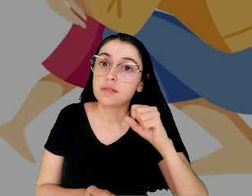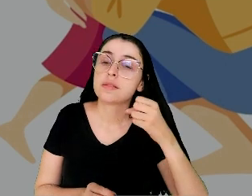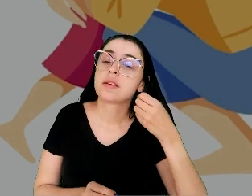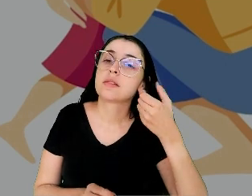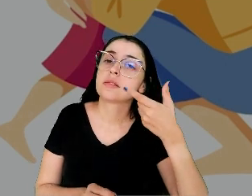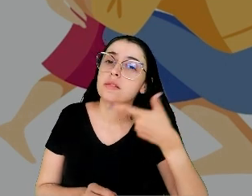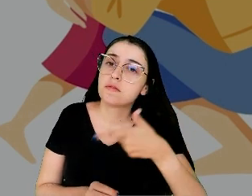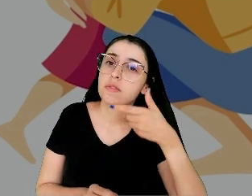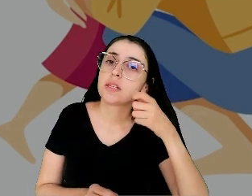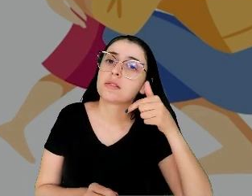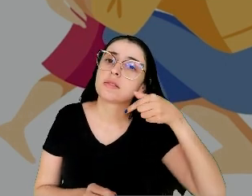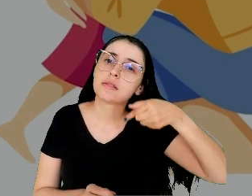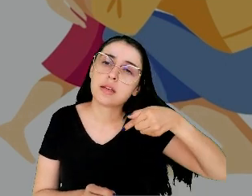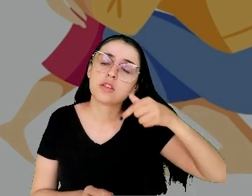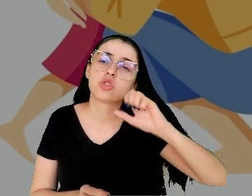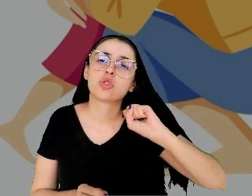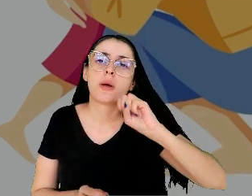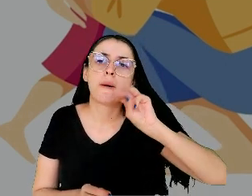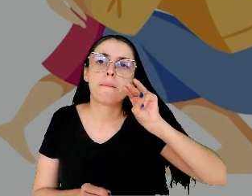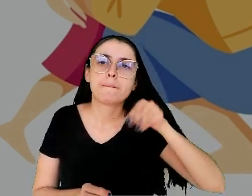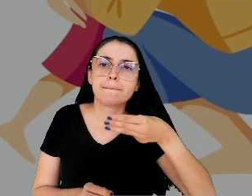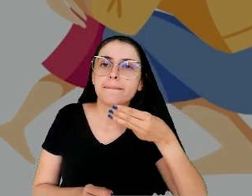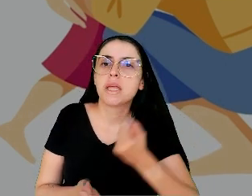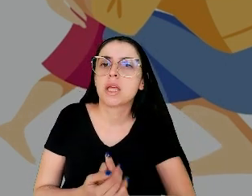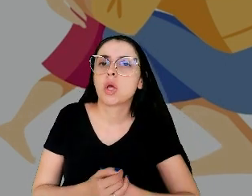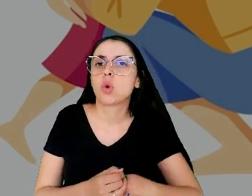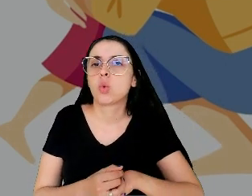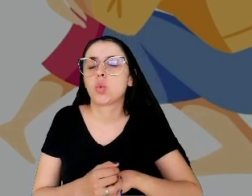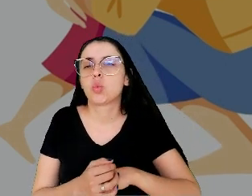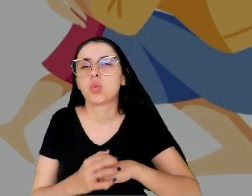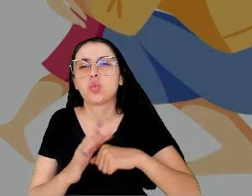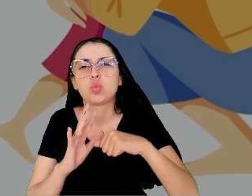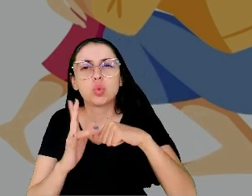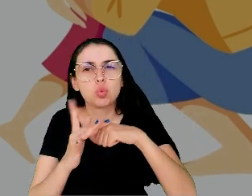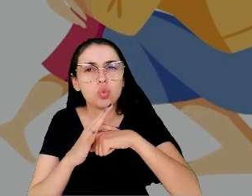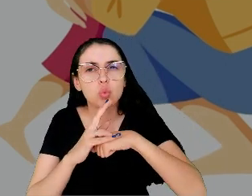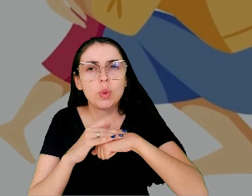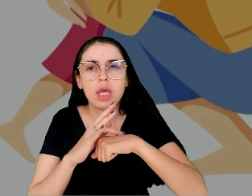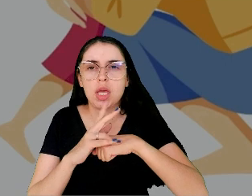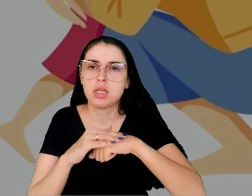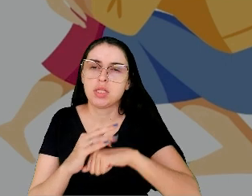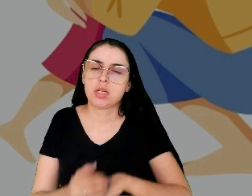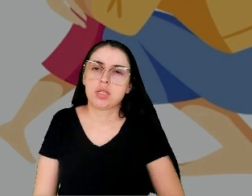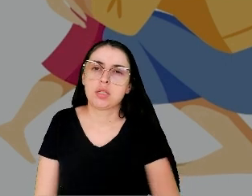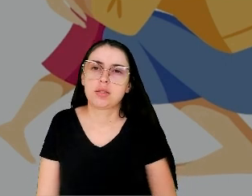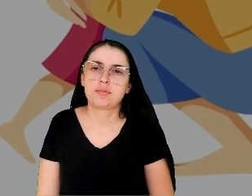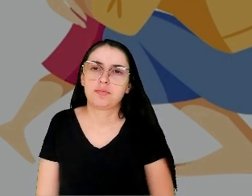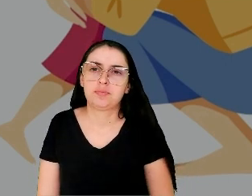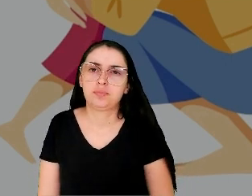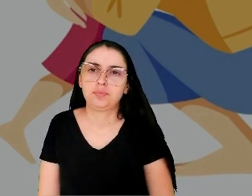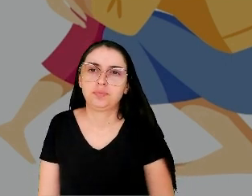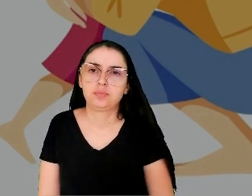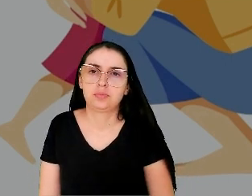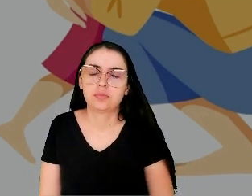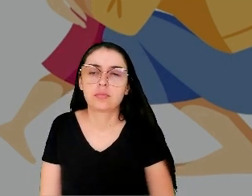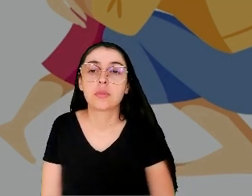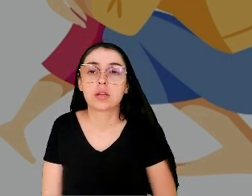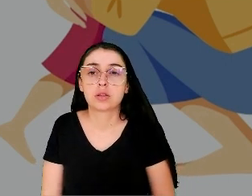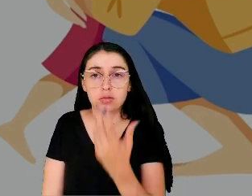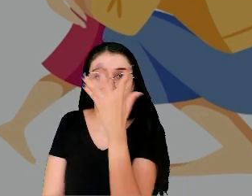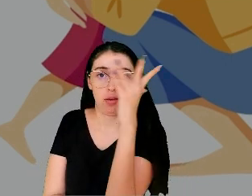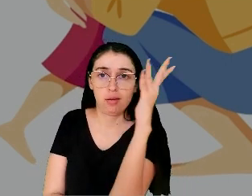827 mil vírus ou bactérias e parasitas nativos